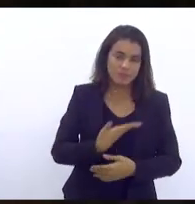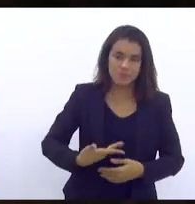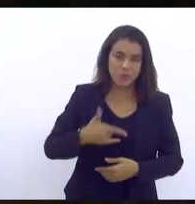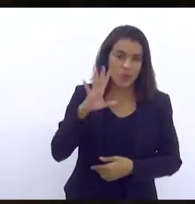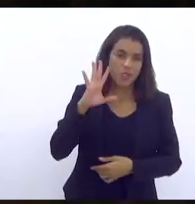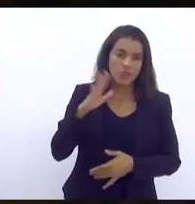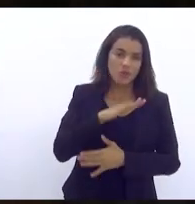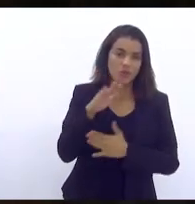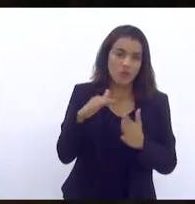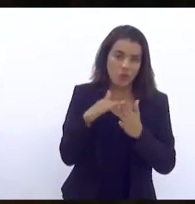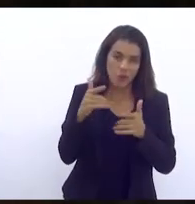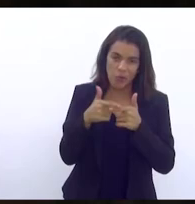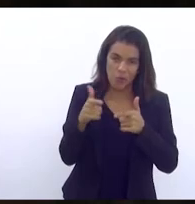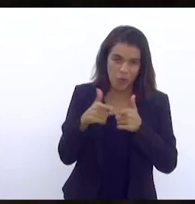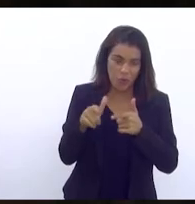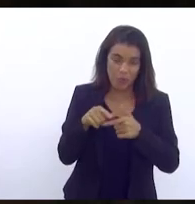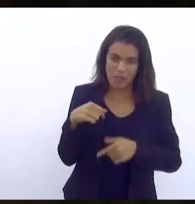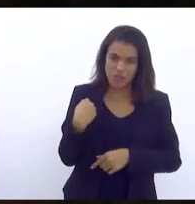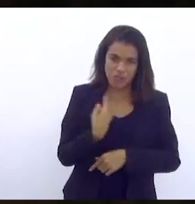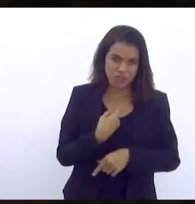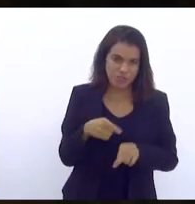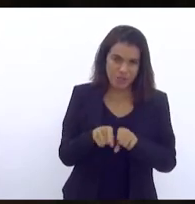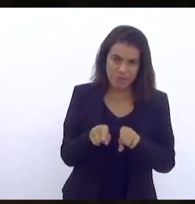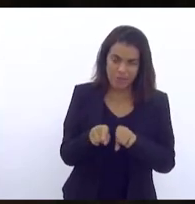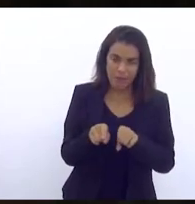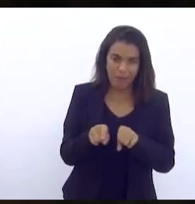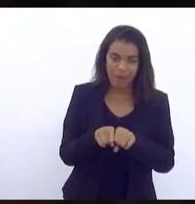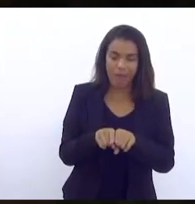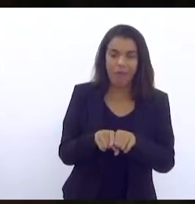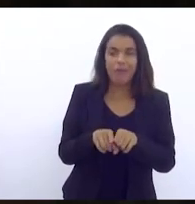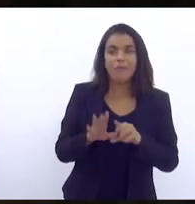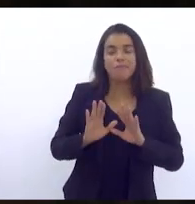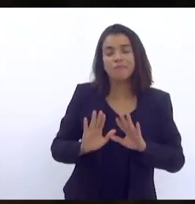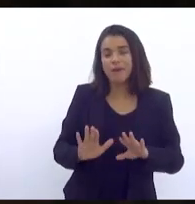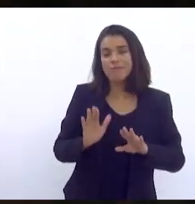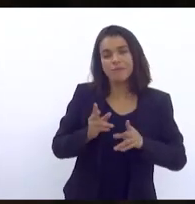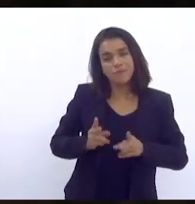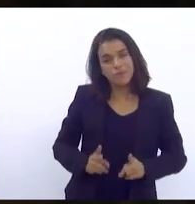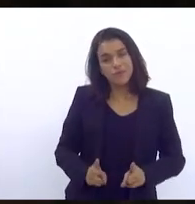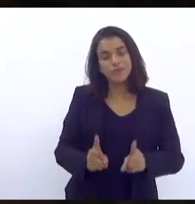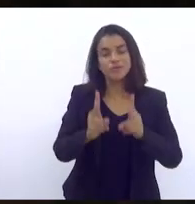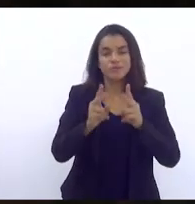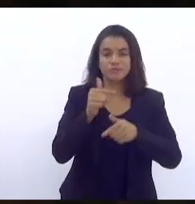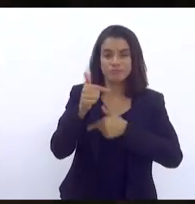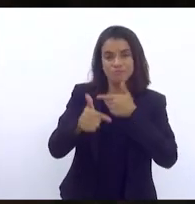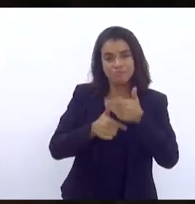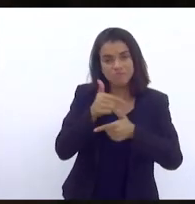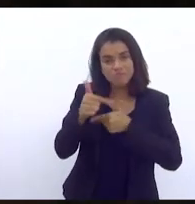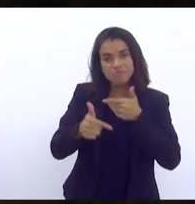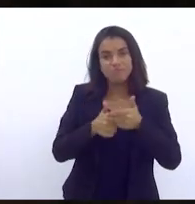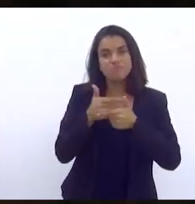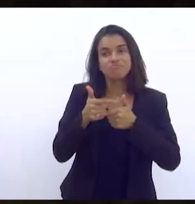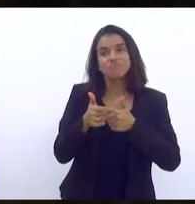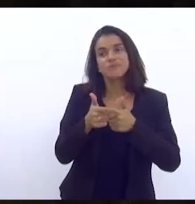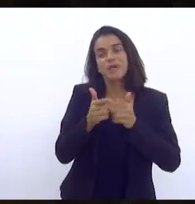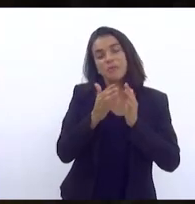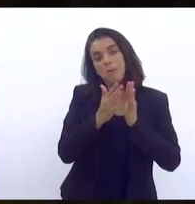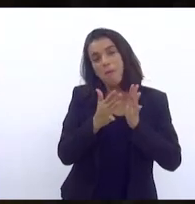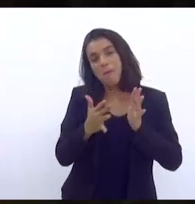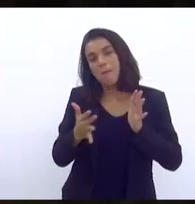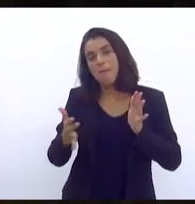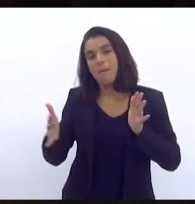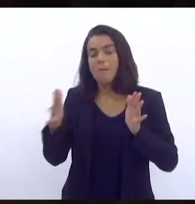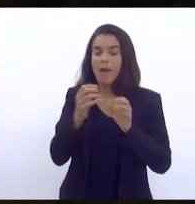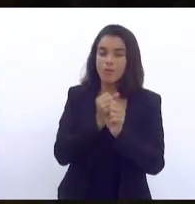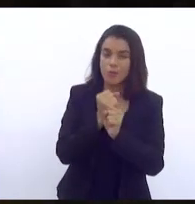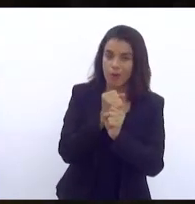problemas não era a nossa pretensão na integralidade mas a gente vai continuar trabalhando em cima deles ao longo do ano até